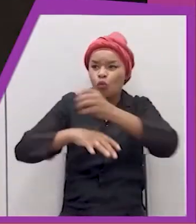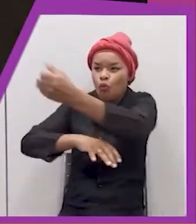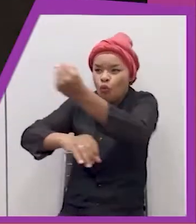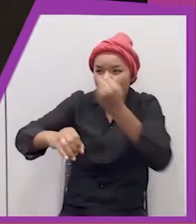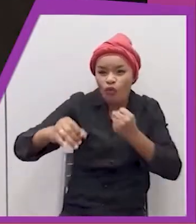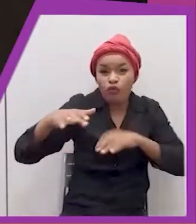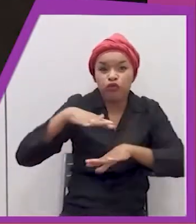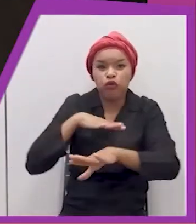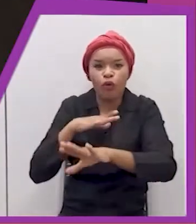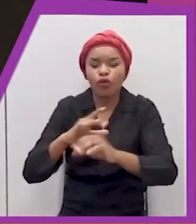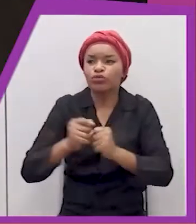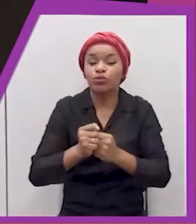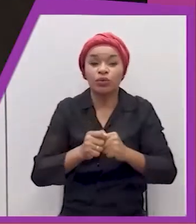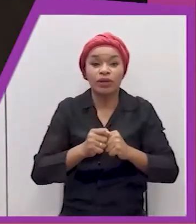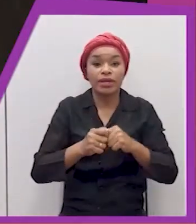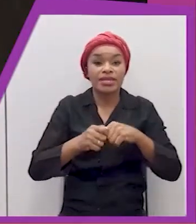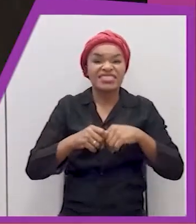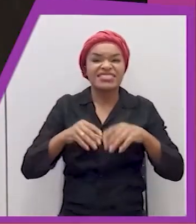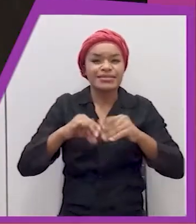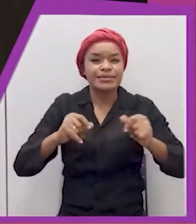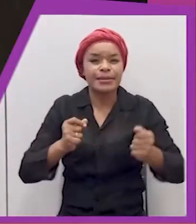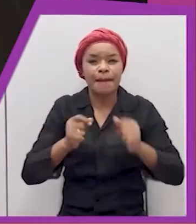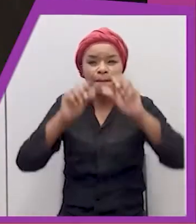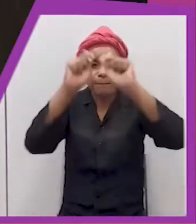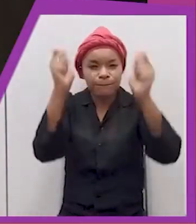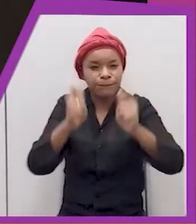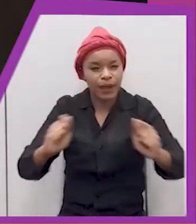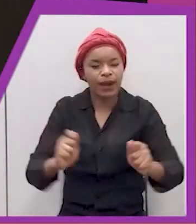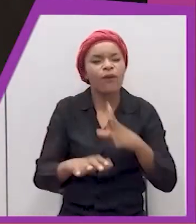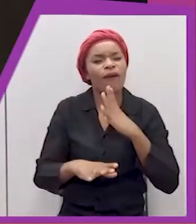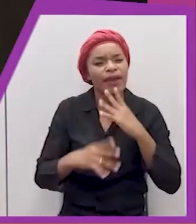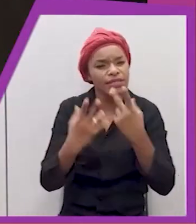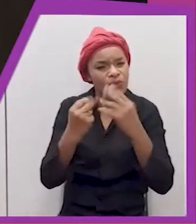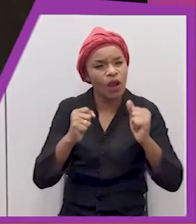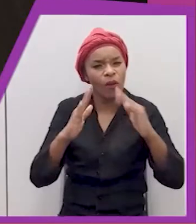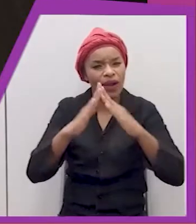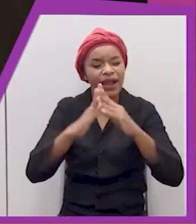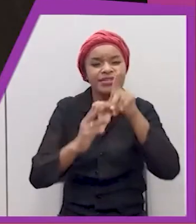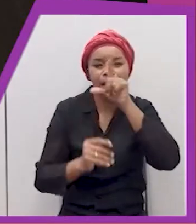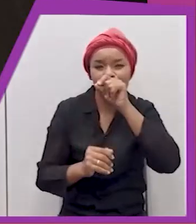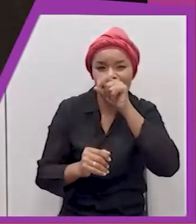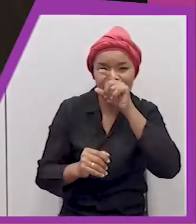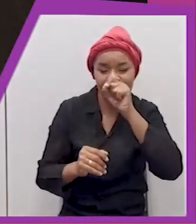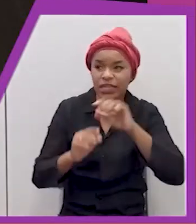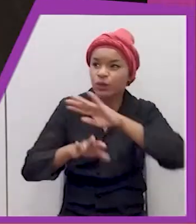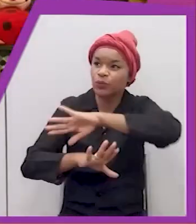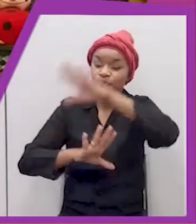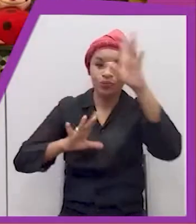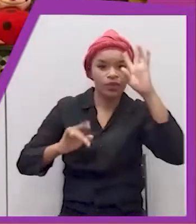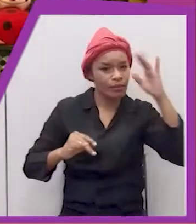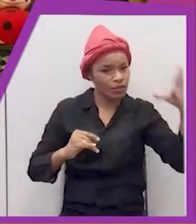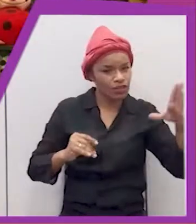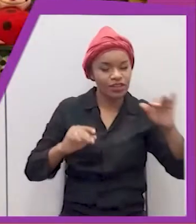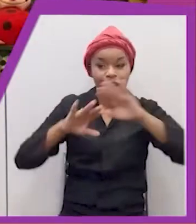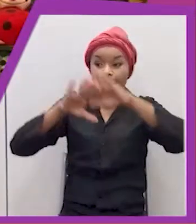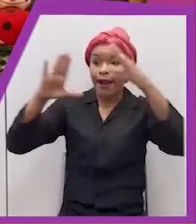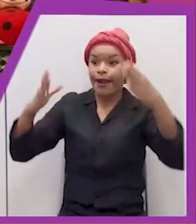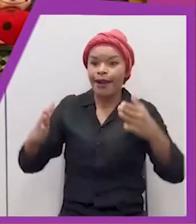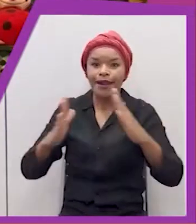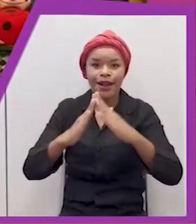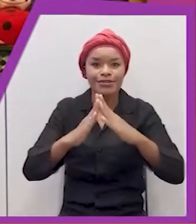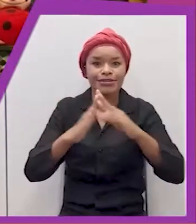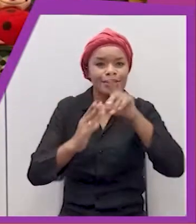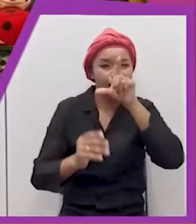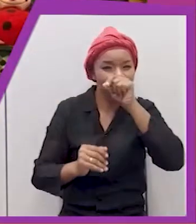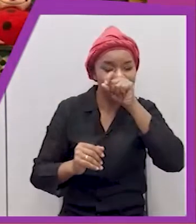madrugada ainda e era um tempos antigos era muito diferente de tudo que é hoje a primeira coisa que eu gostei